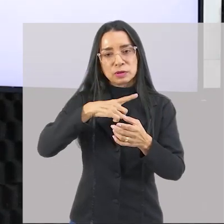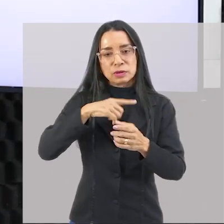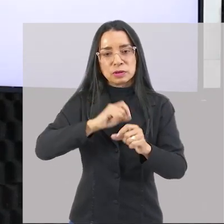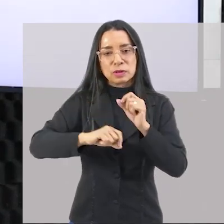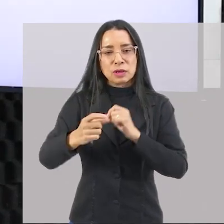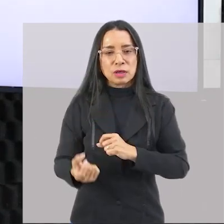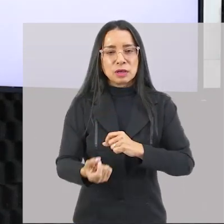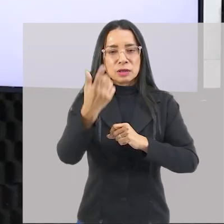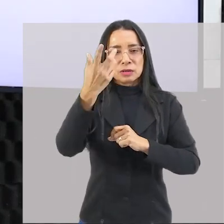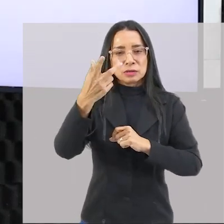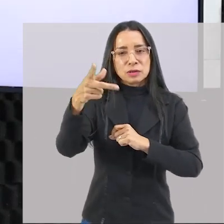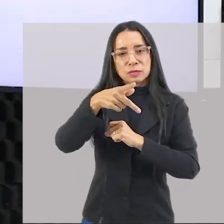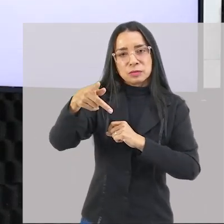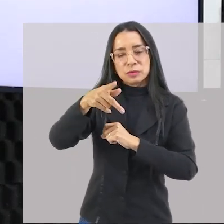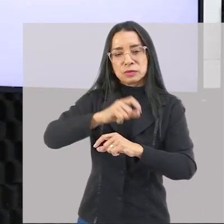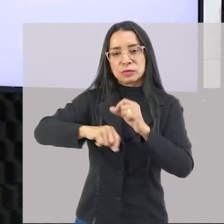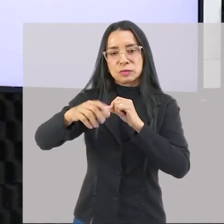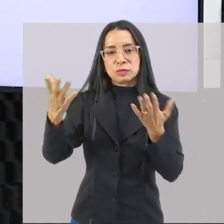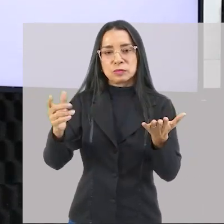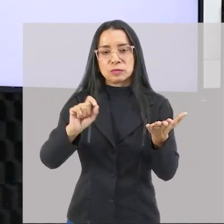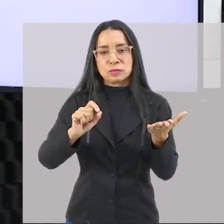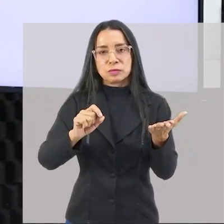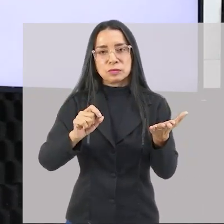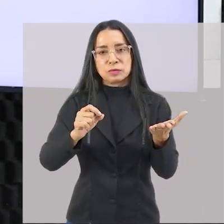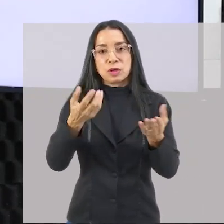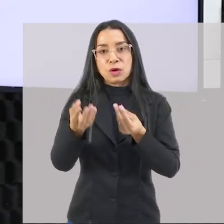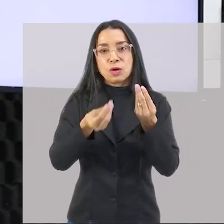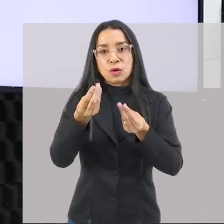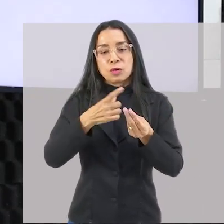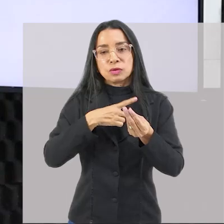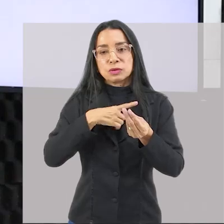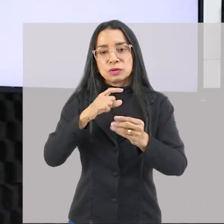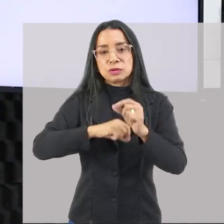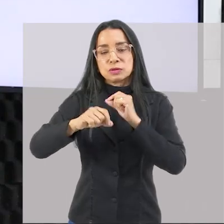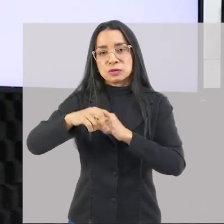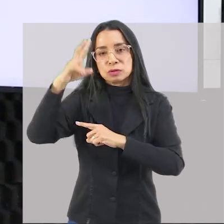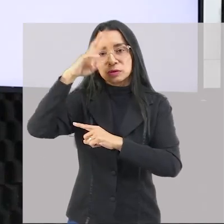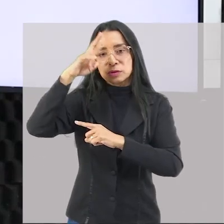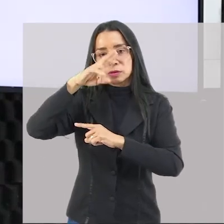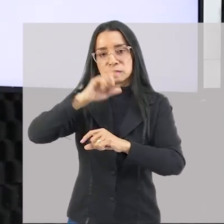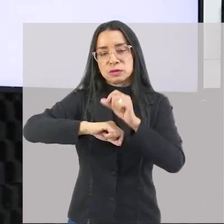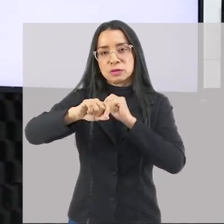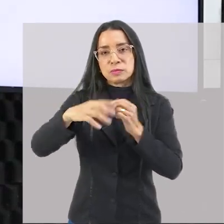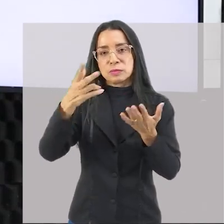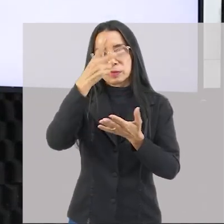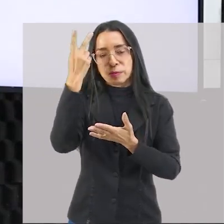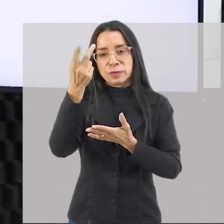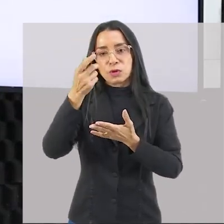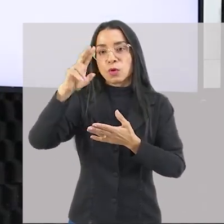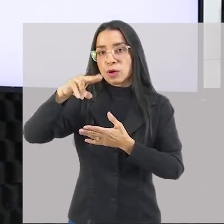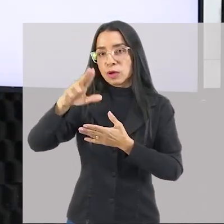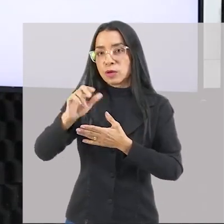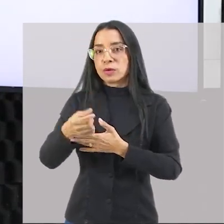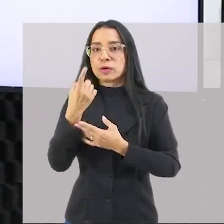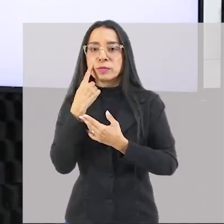Que estranho, professor, que mórbido. Pois é mórbido, mas era a única forma que você tinha de lembrar do falecido que você nunca mais vai ver, porque o corpo então, tinha que